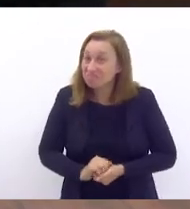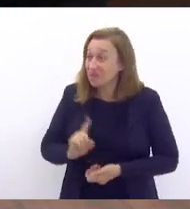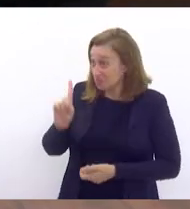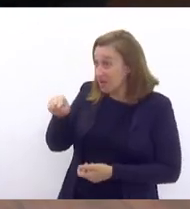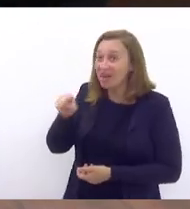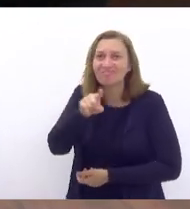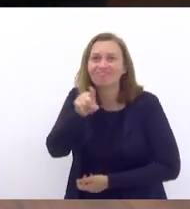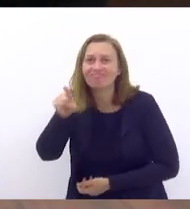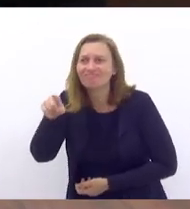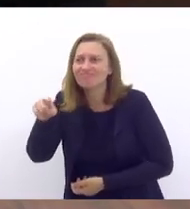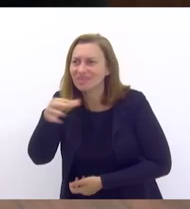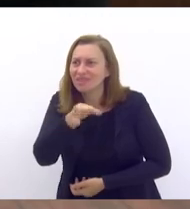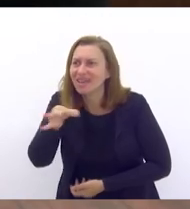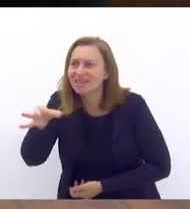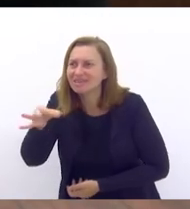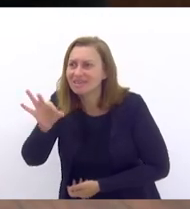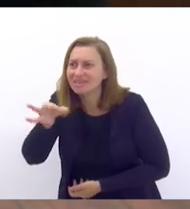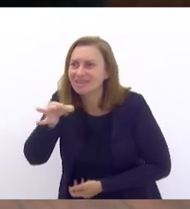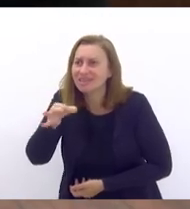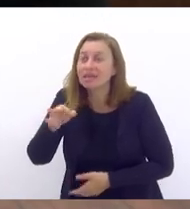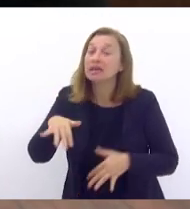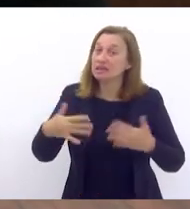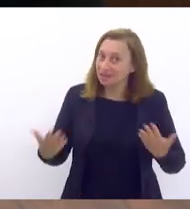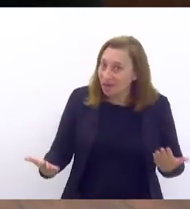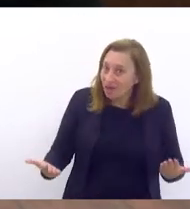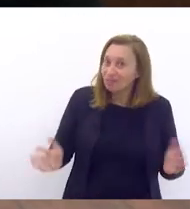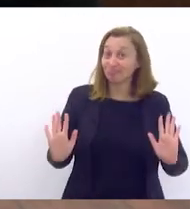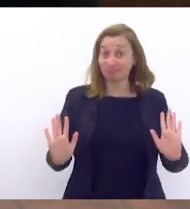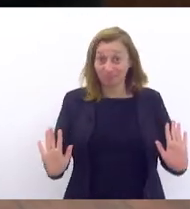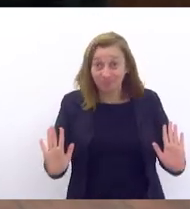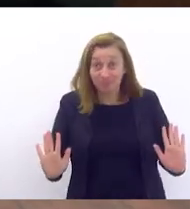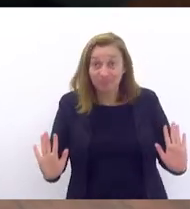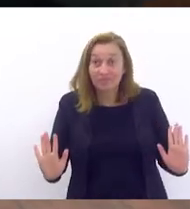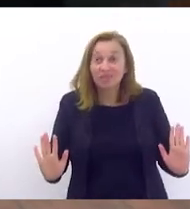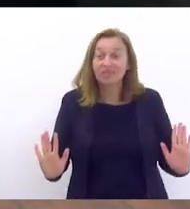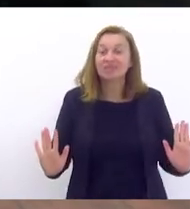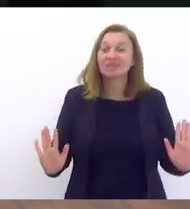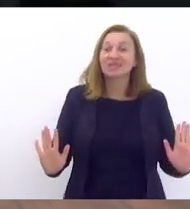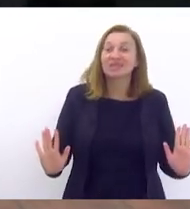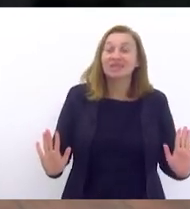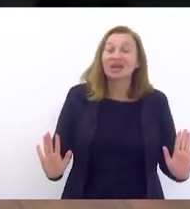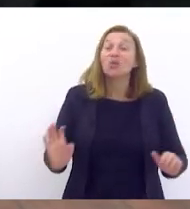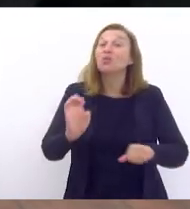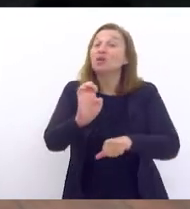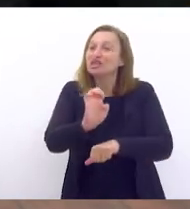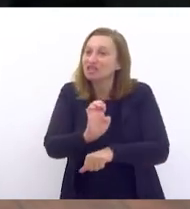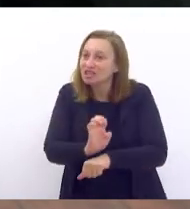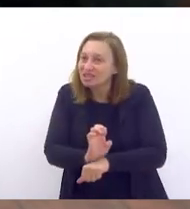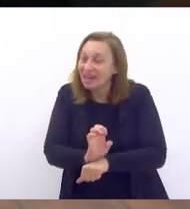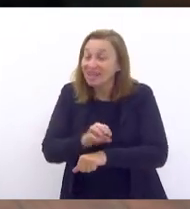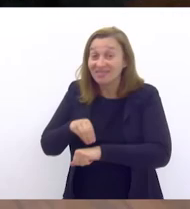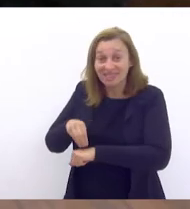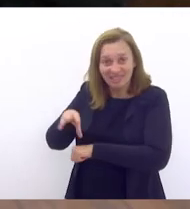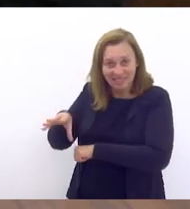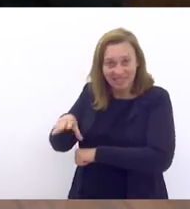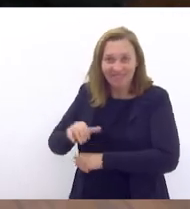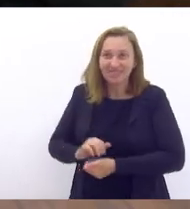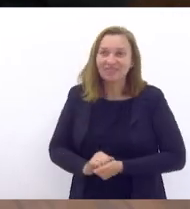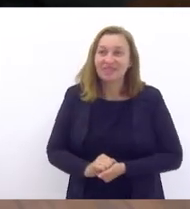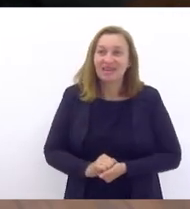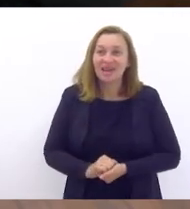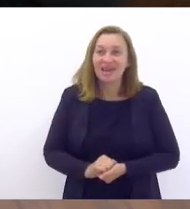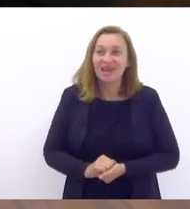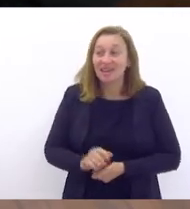isso? Então, de alguma maneira, o Estado dá uma indicação de